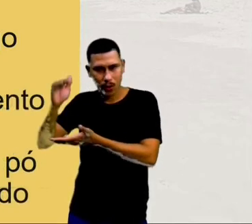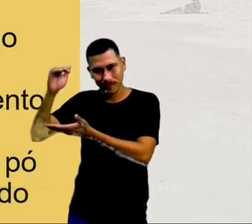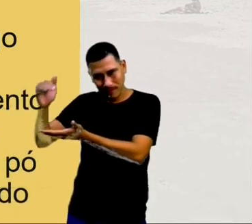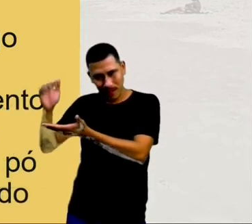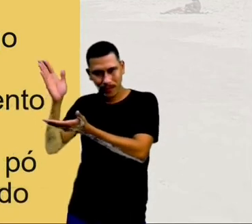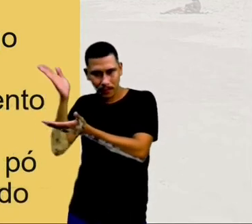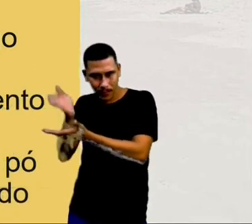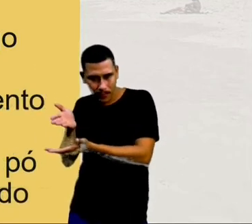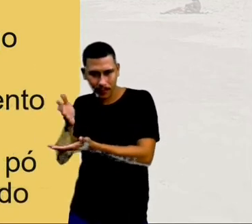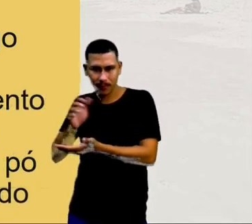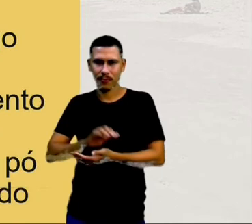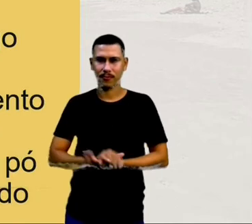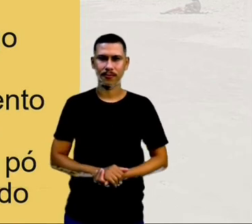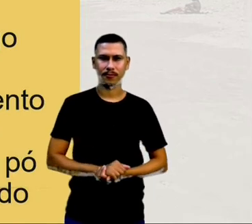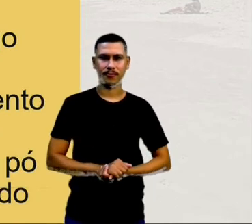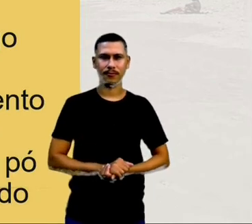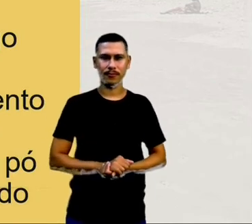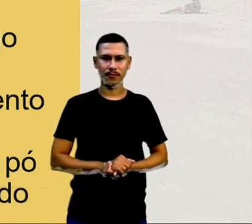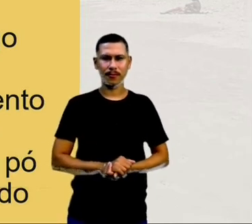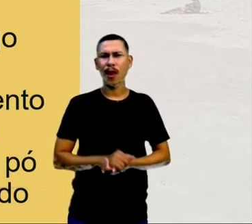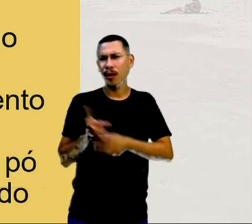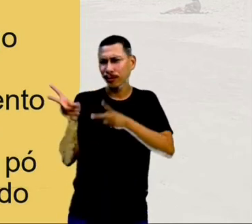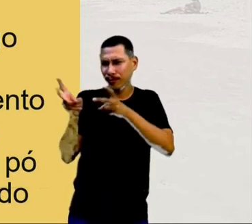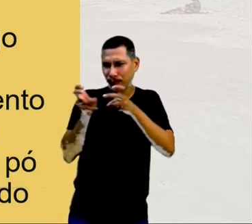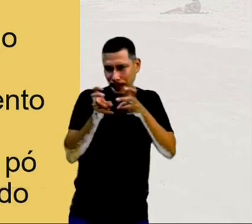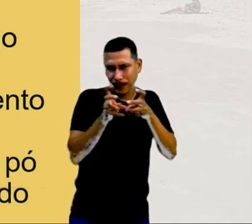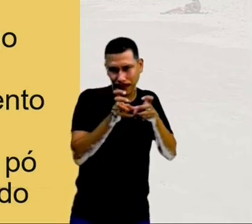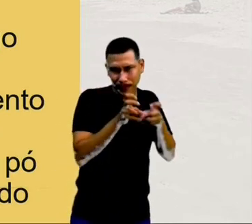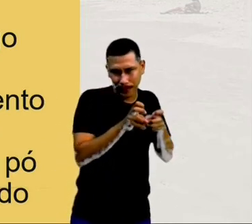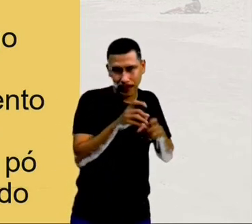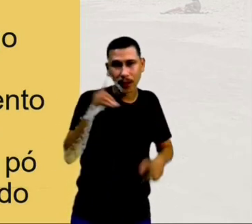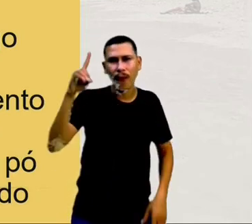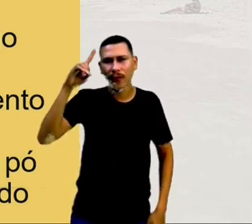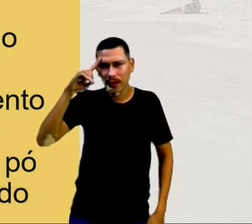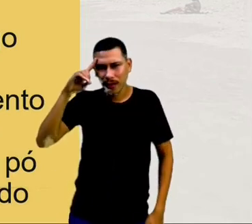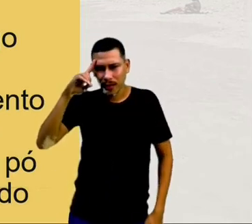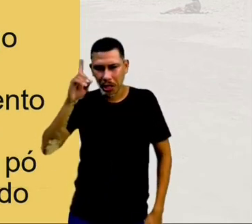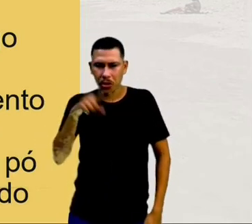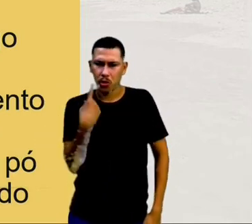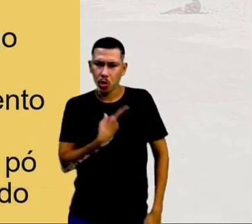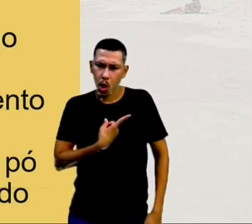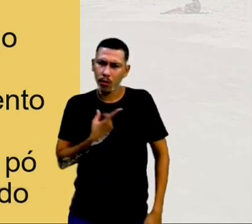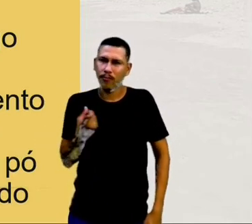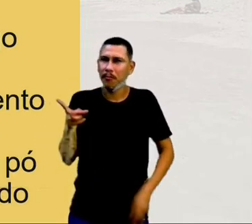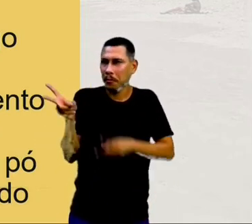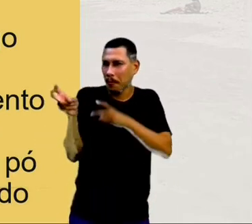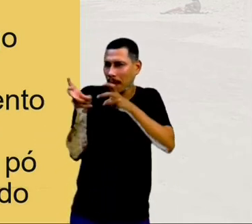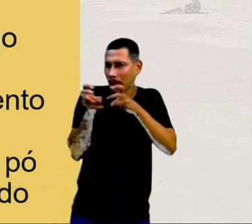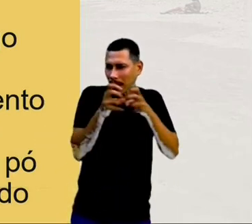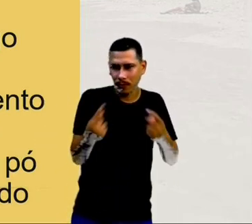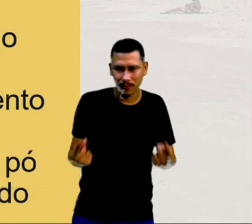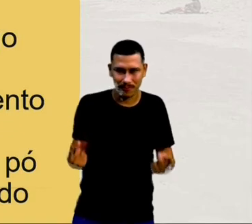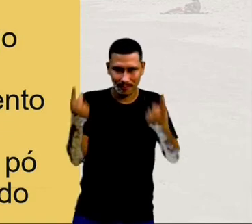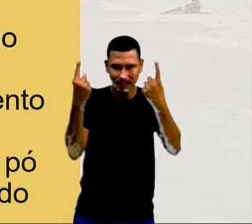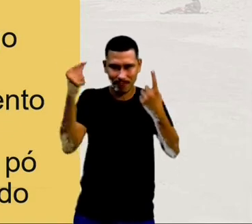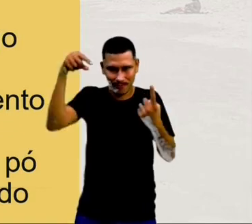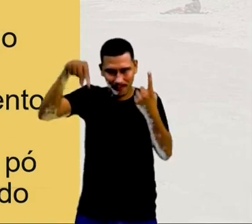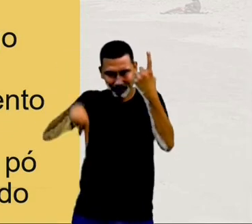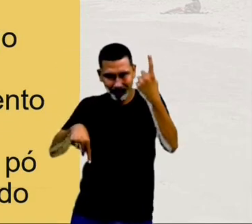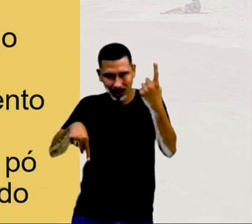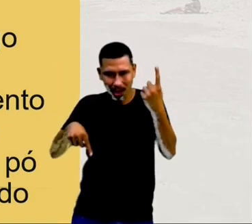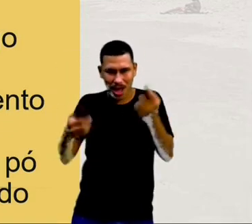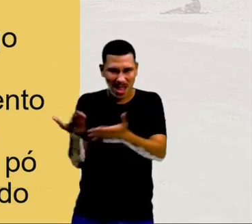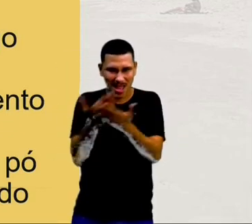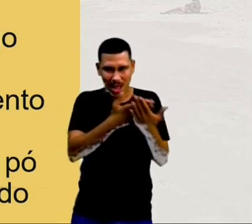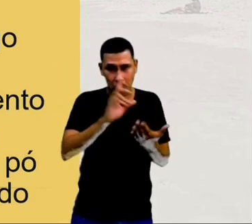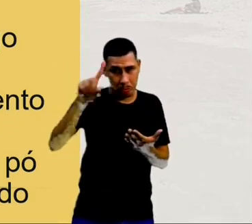1,5 xícaras de leite condensado. Tá vendo que no nosso dia a dia a gente vê proporcionalidade? Pois é. Gostaram? Próxima aula